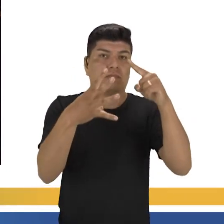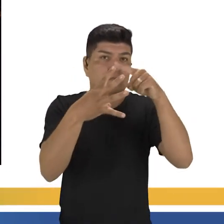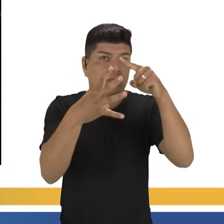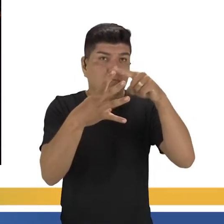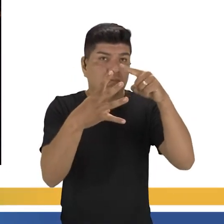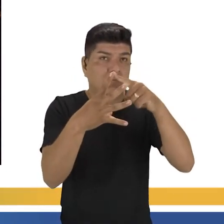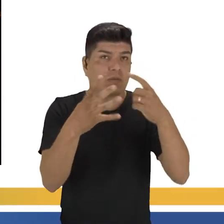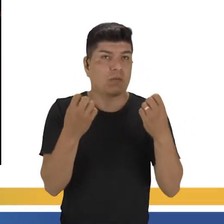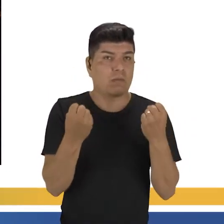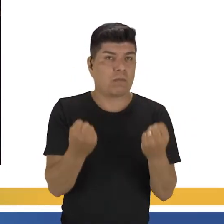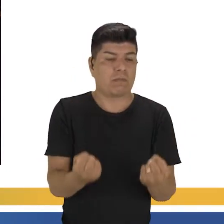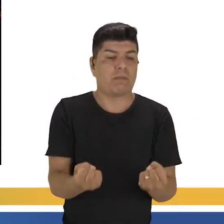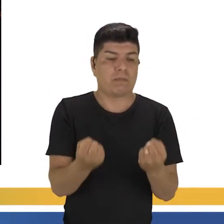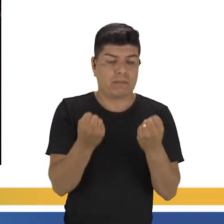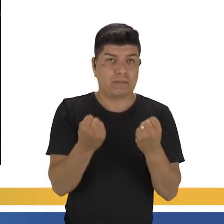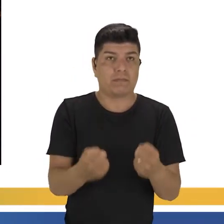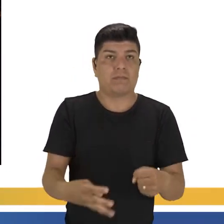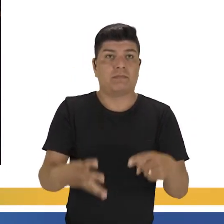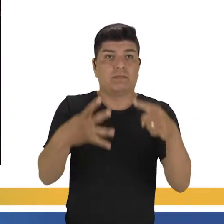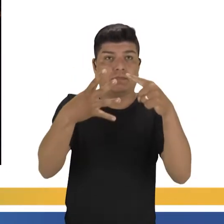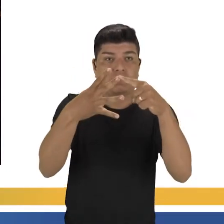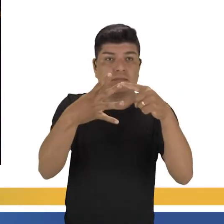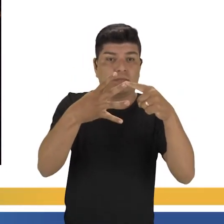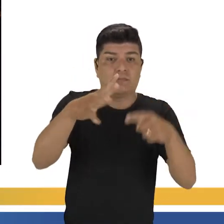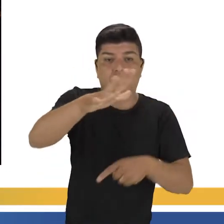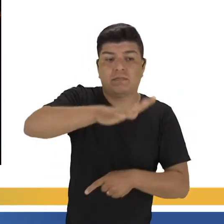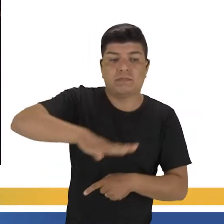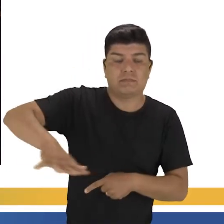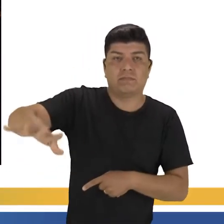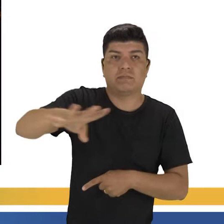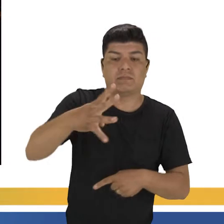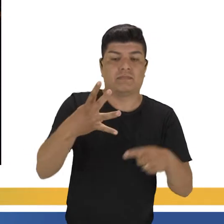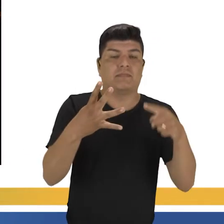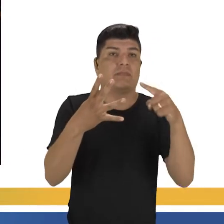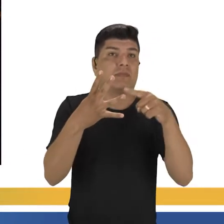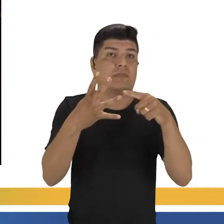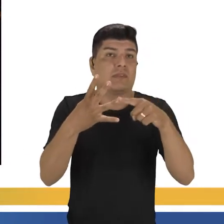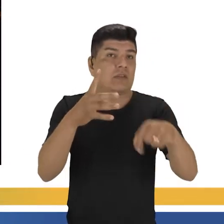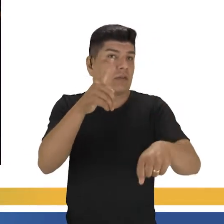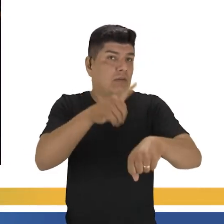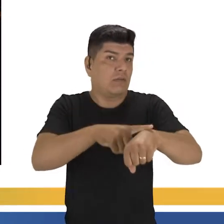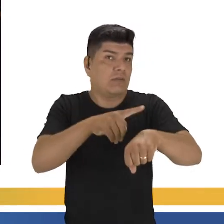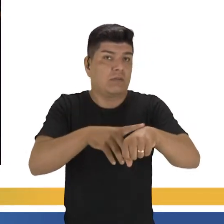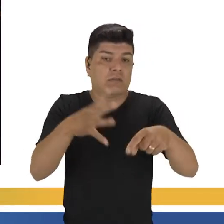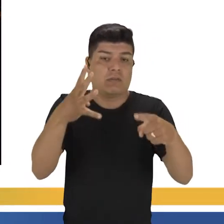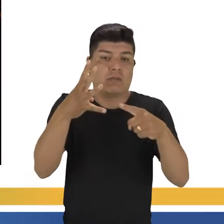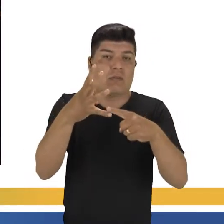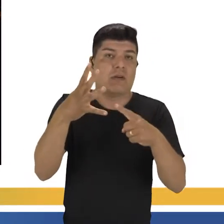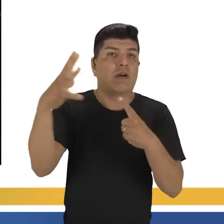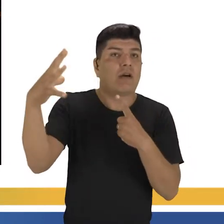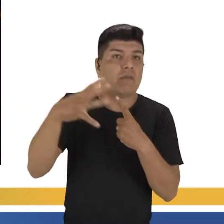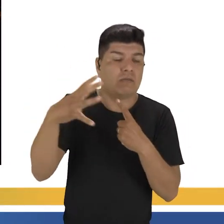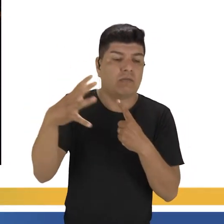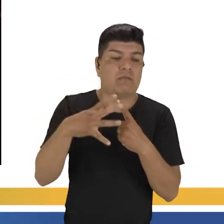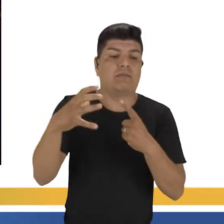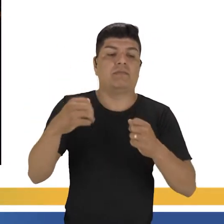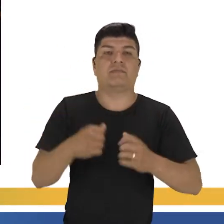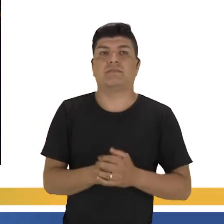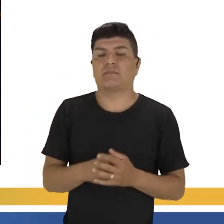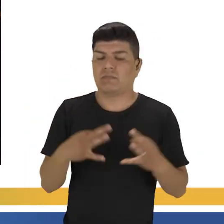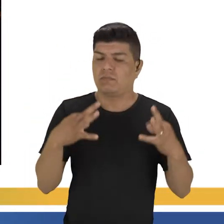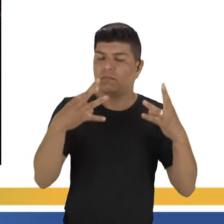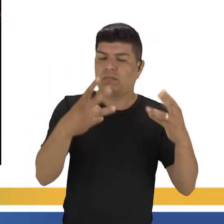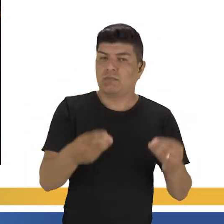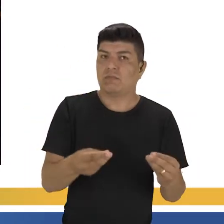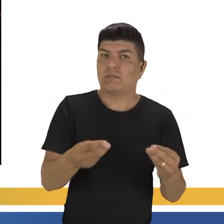deles, o peso. O segundo, o espaço. O terceiro, o tempo. E o quarto, a fluência. Então, todas